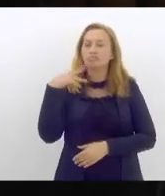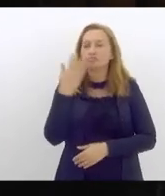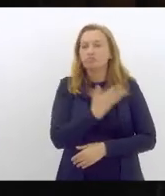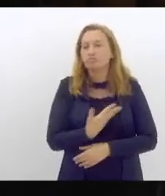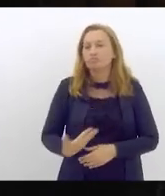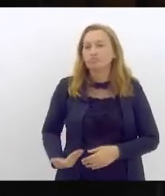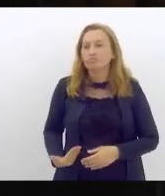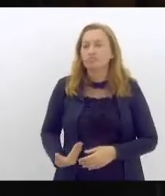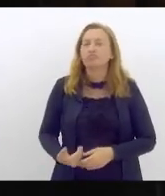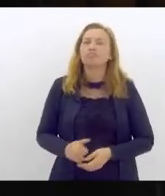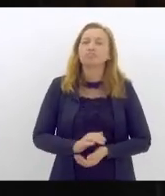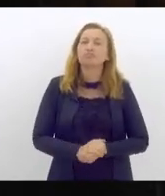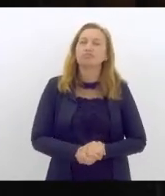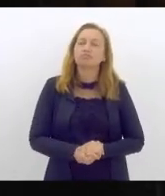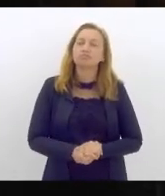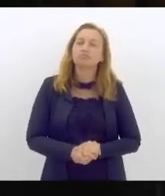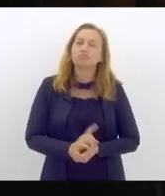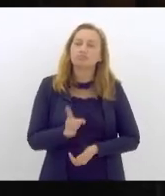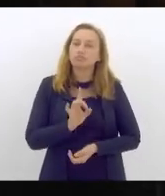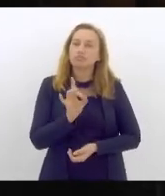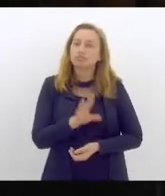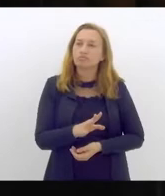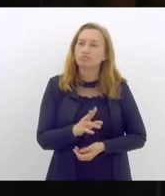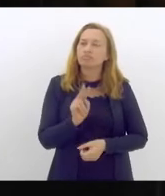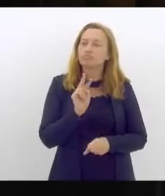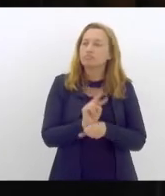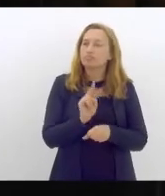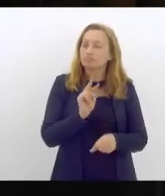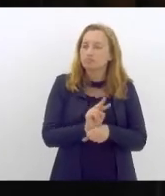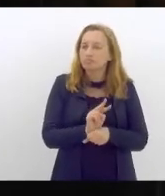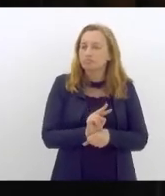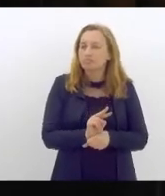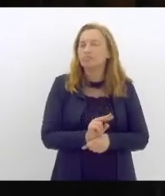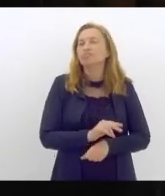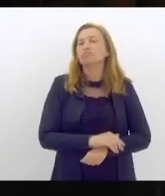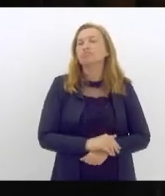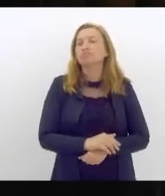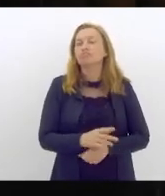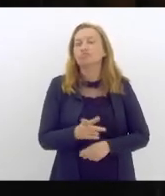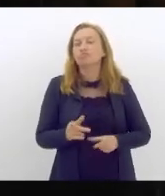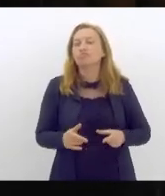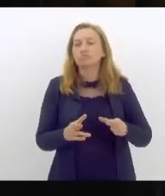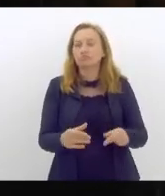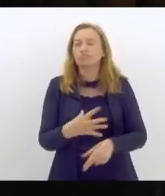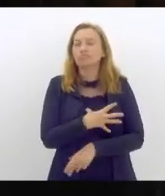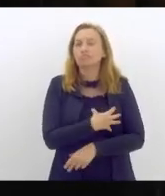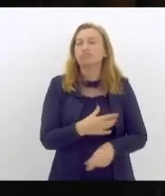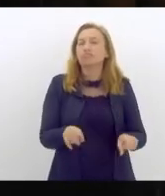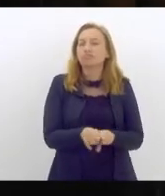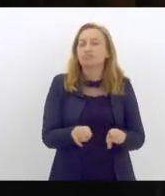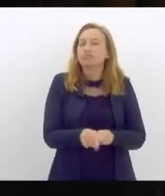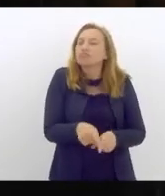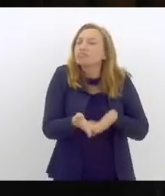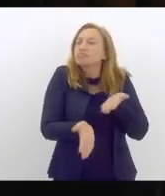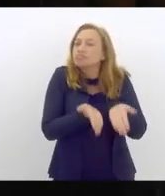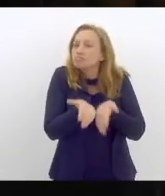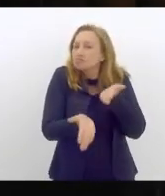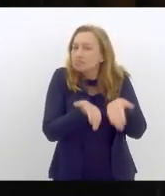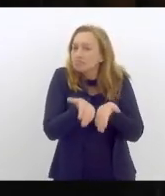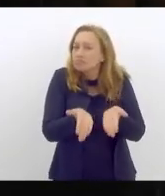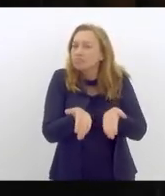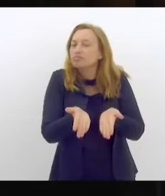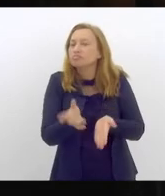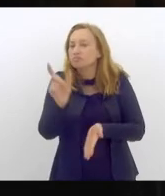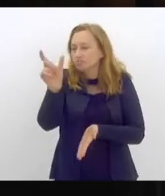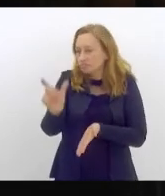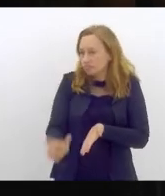públicas que deem conta não só da prevenção do câncer de mama mas também do cuidado quando essa